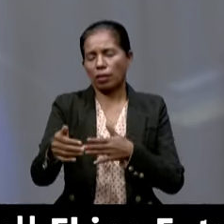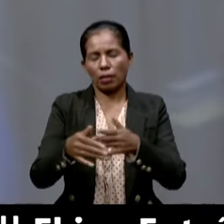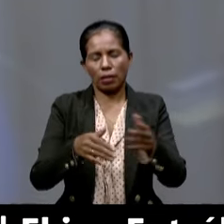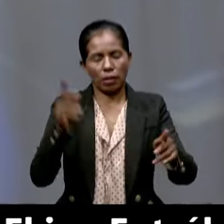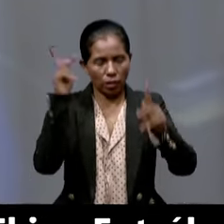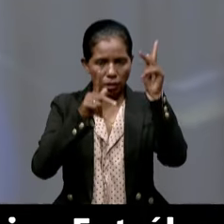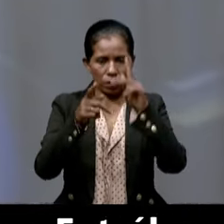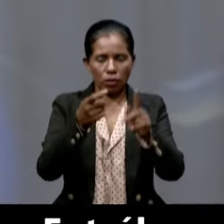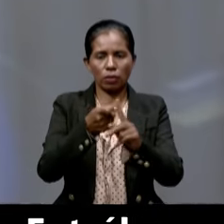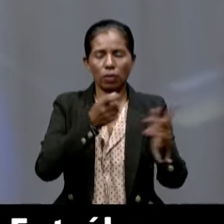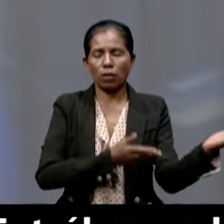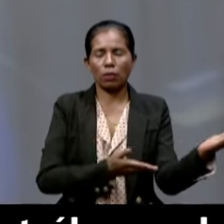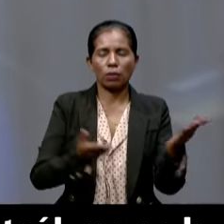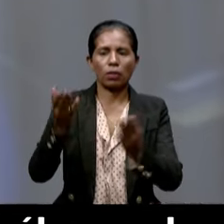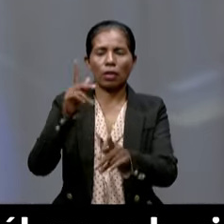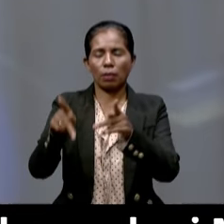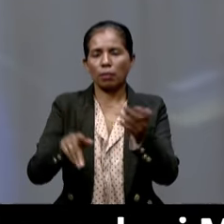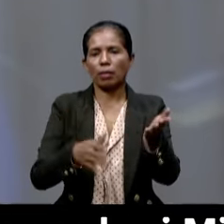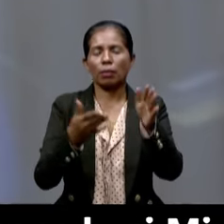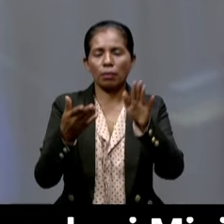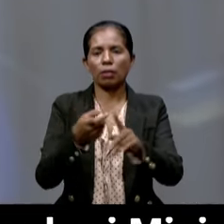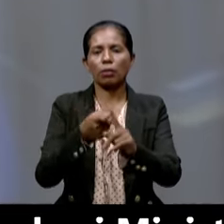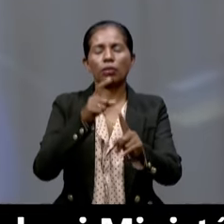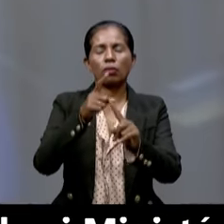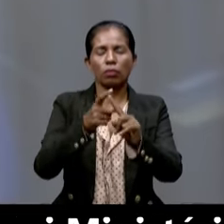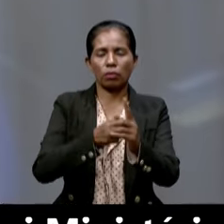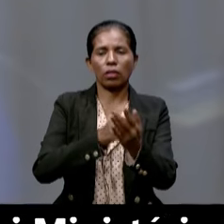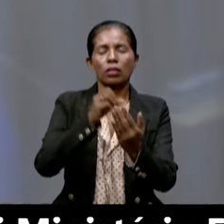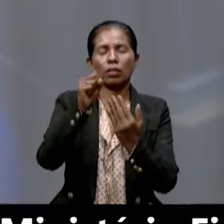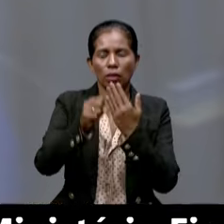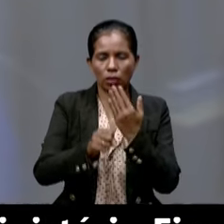ne consequência lori povo e dane mate. Rusi fulan sanulo,